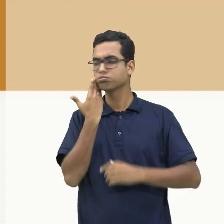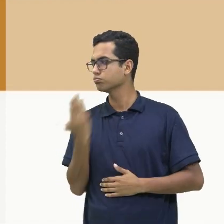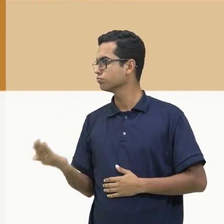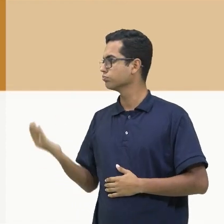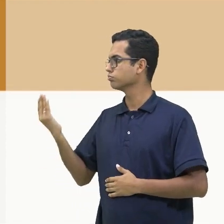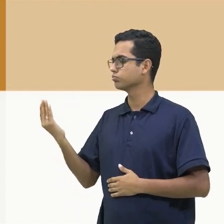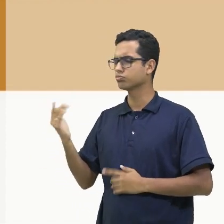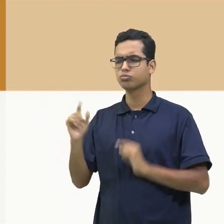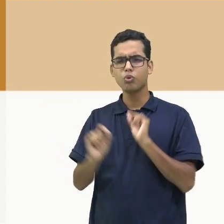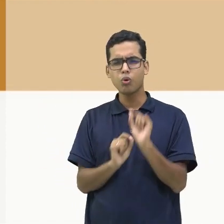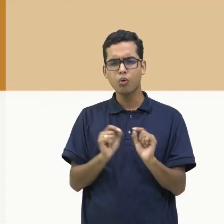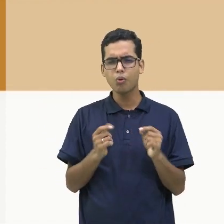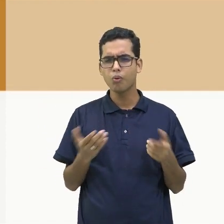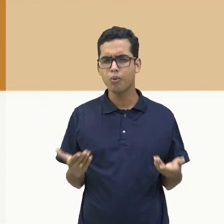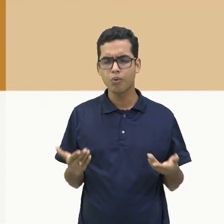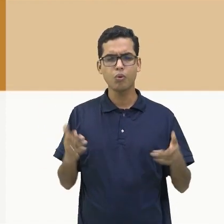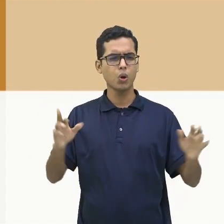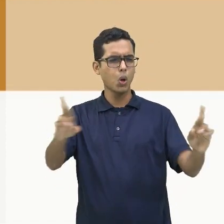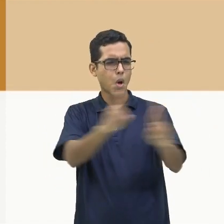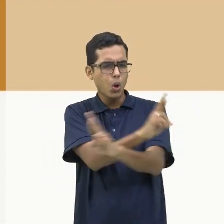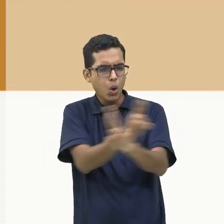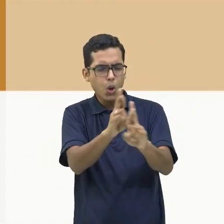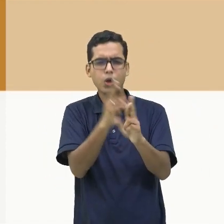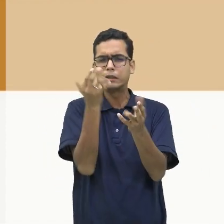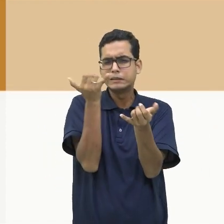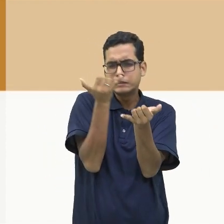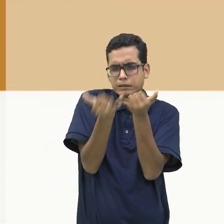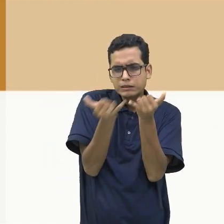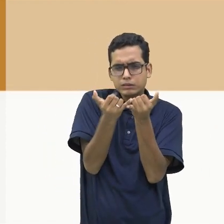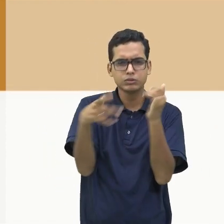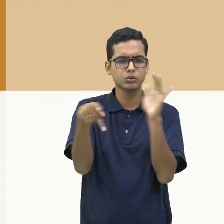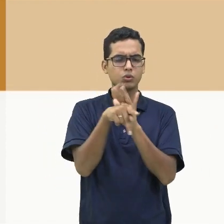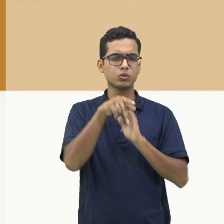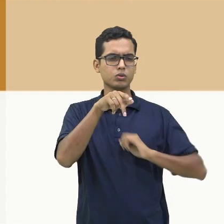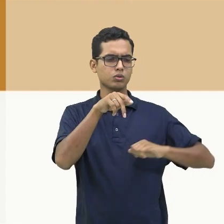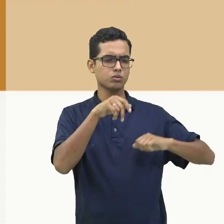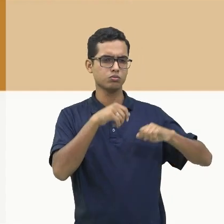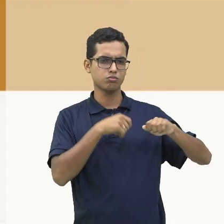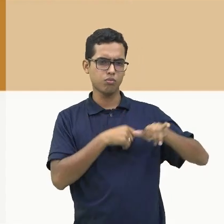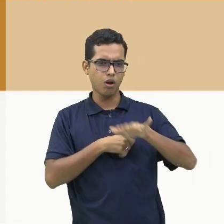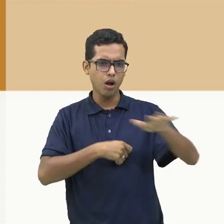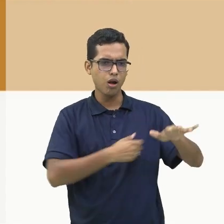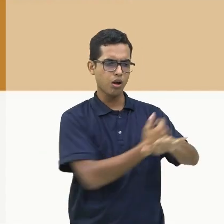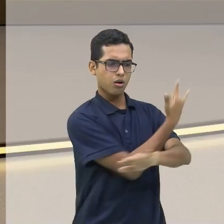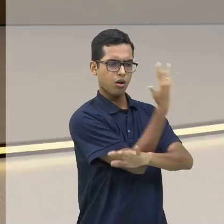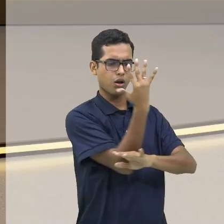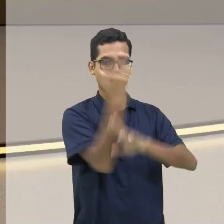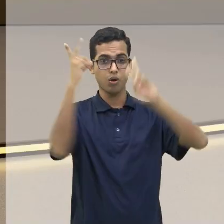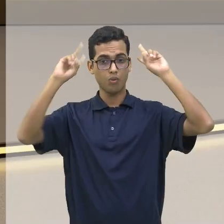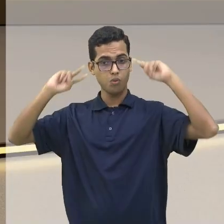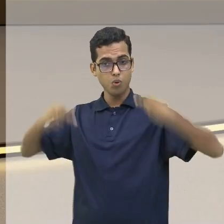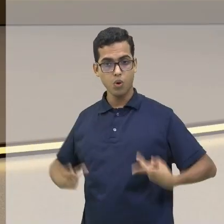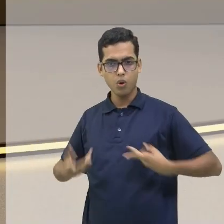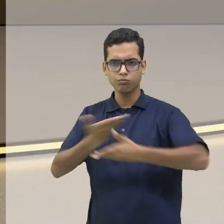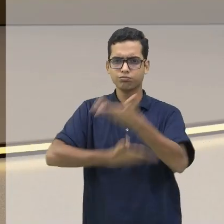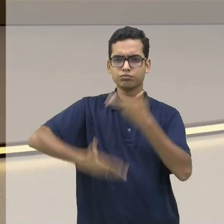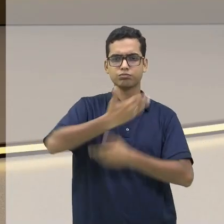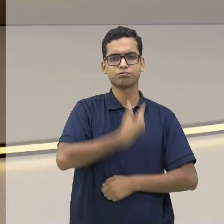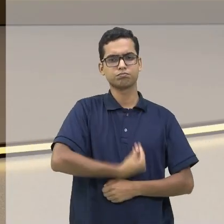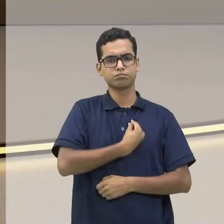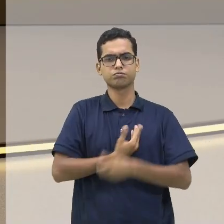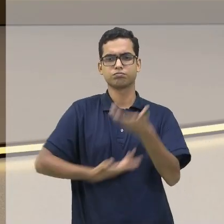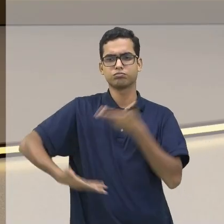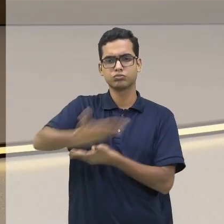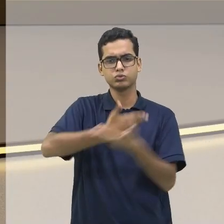intrínseca, ou seja, essa relação próxima do meio ambiente com os seres vivos, o que nos leva